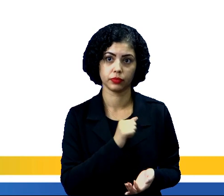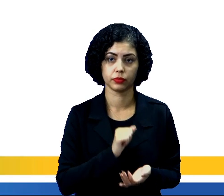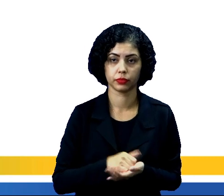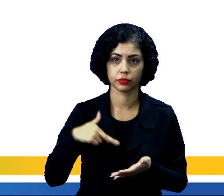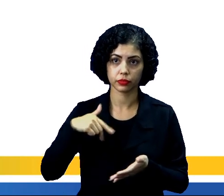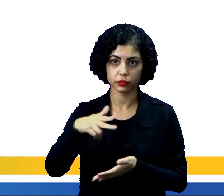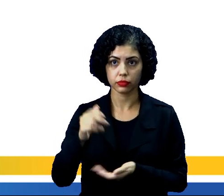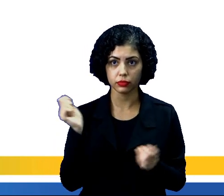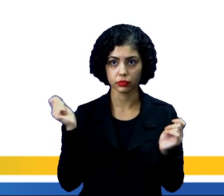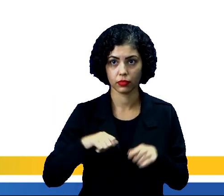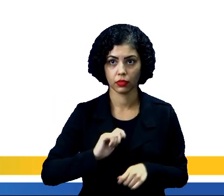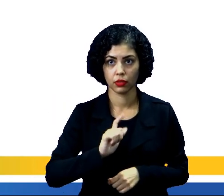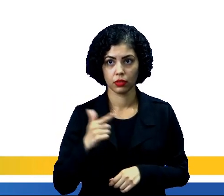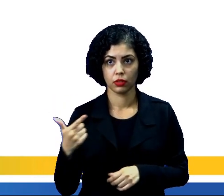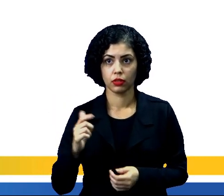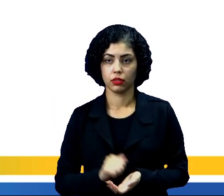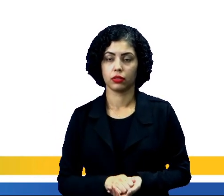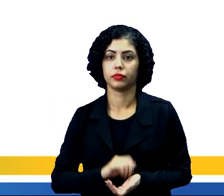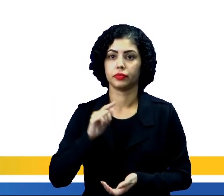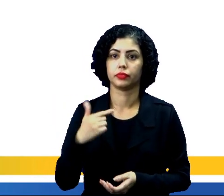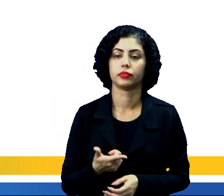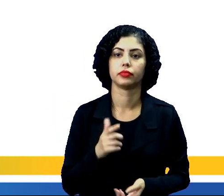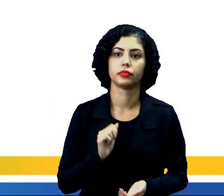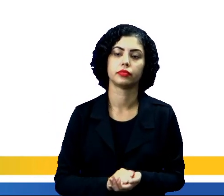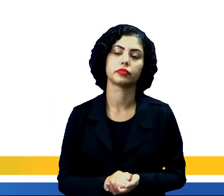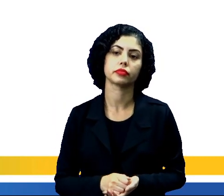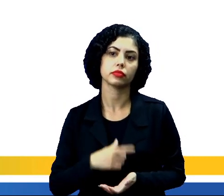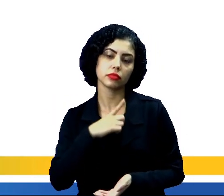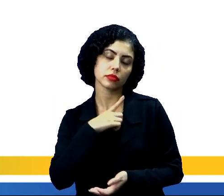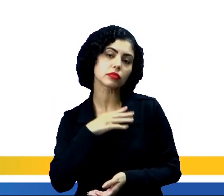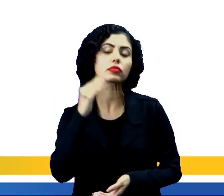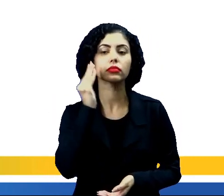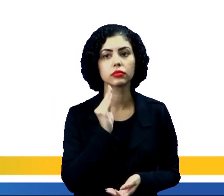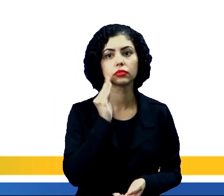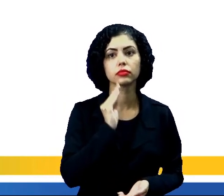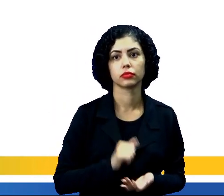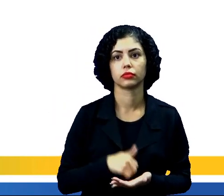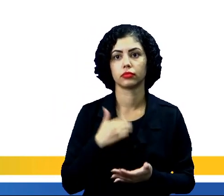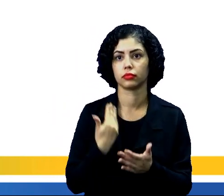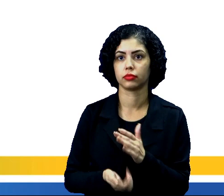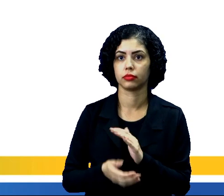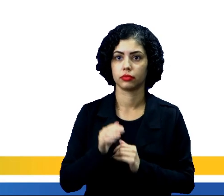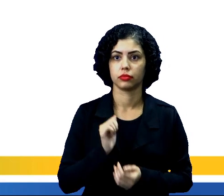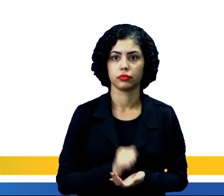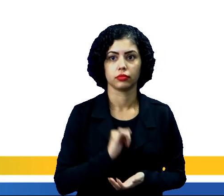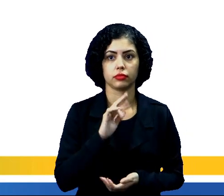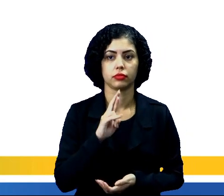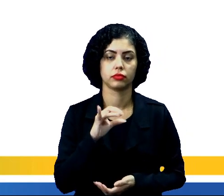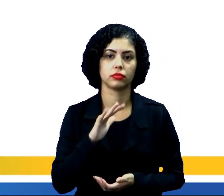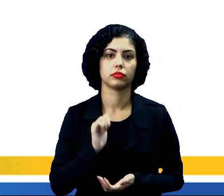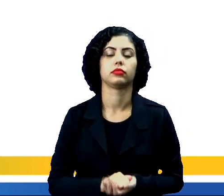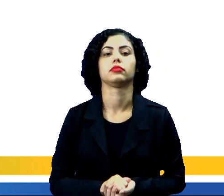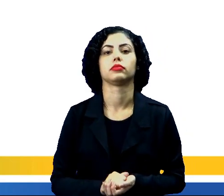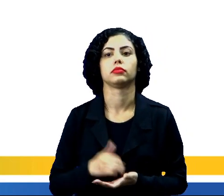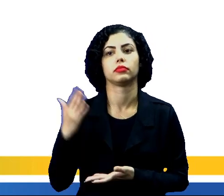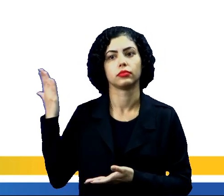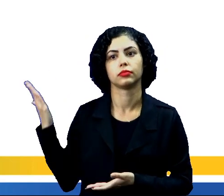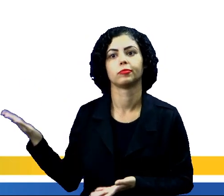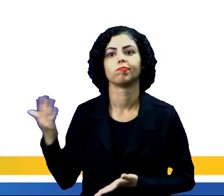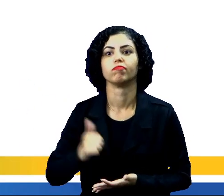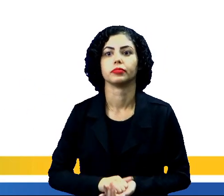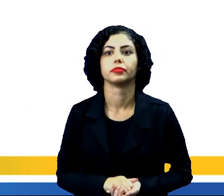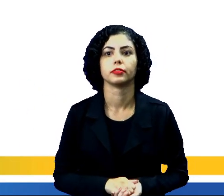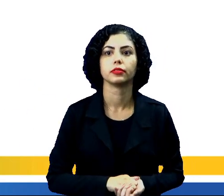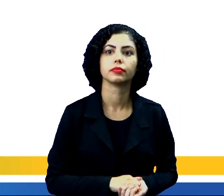de corridas possíveis, enquanto a outra equipe que ataca tenta recuperar a bola rebatida. Essa